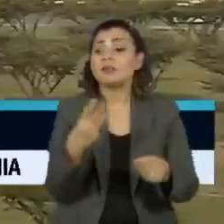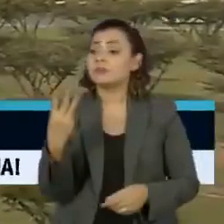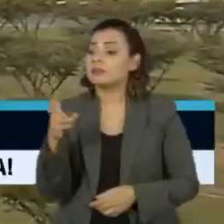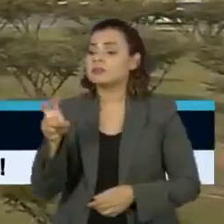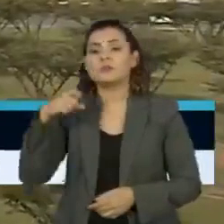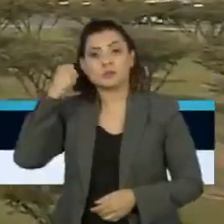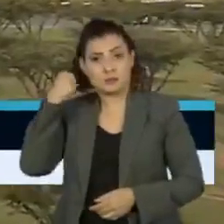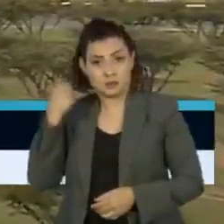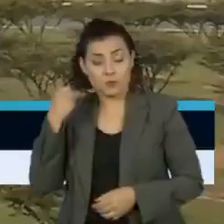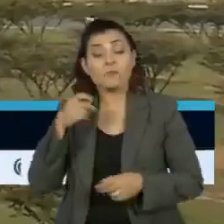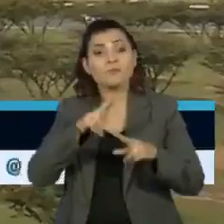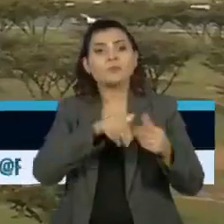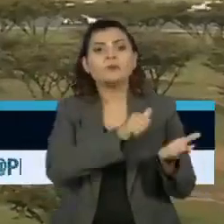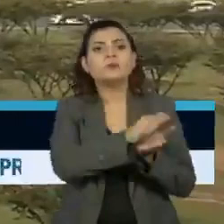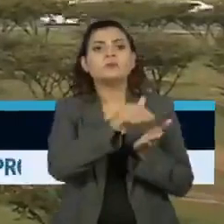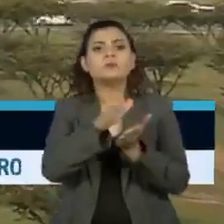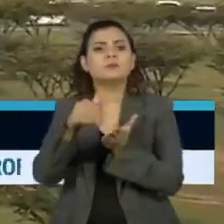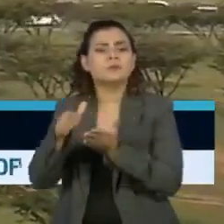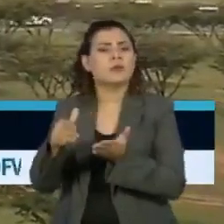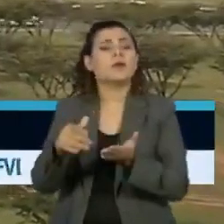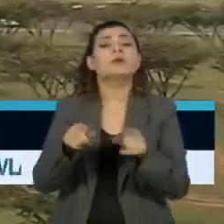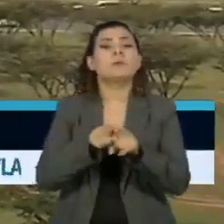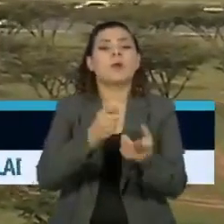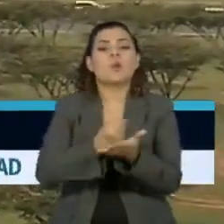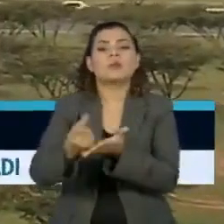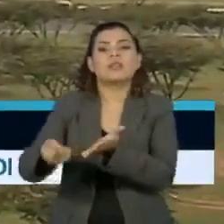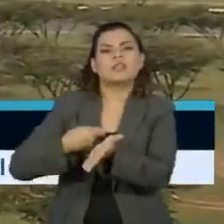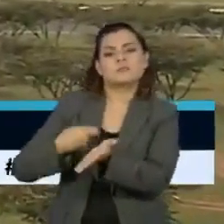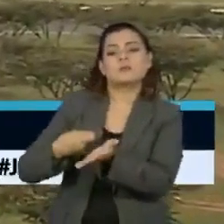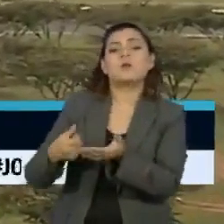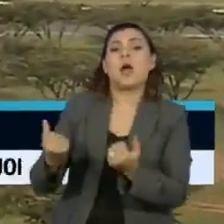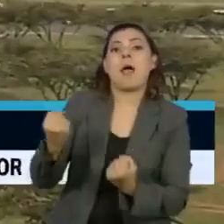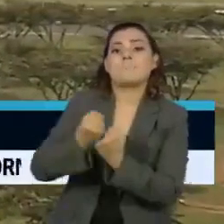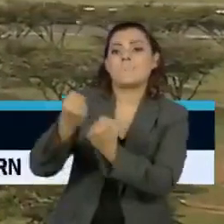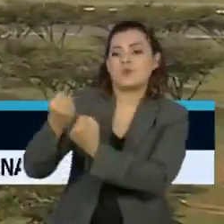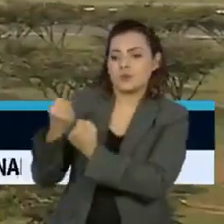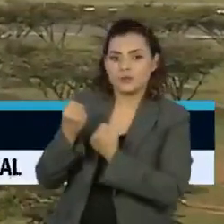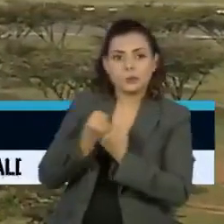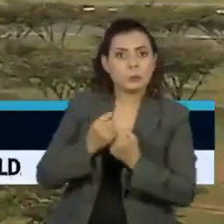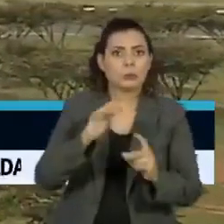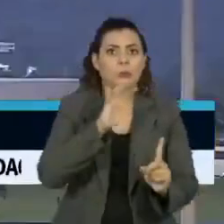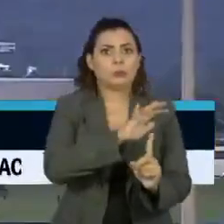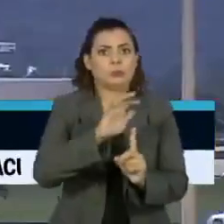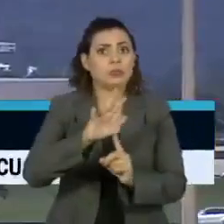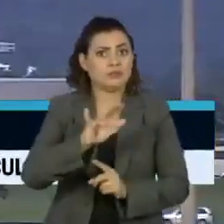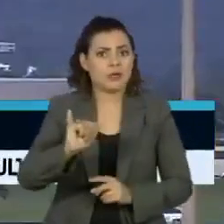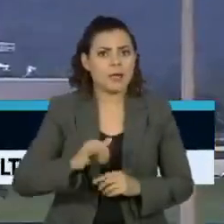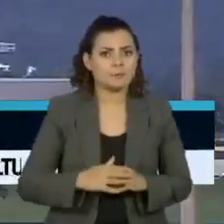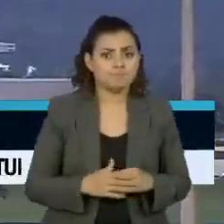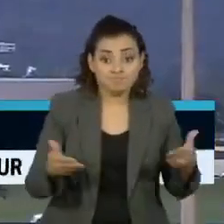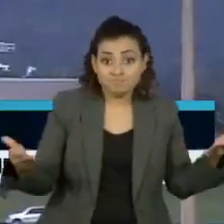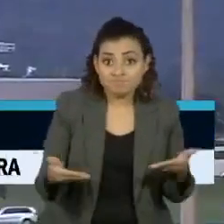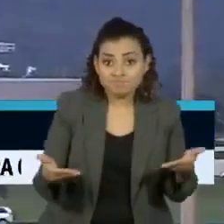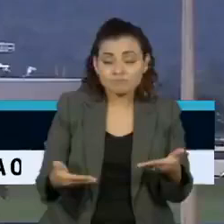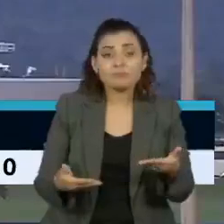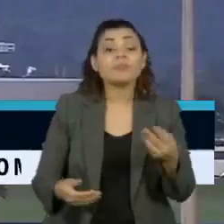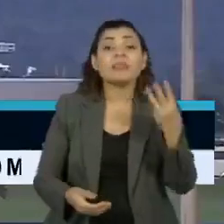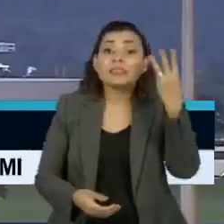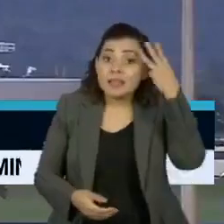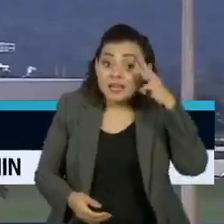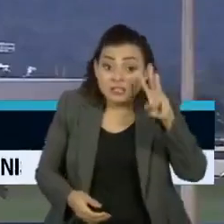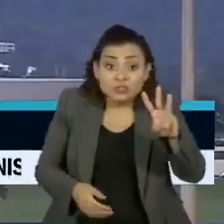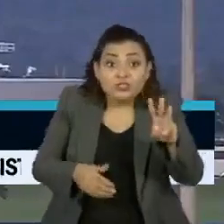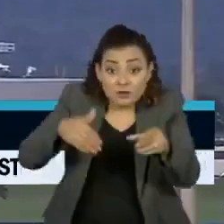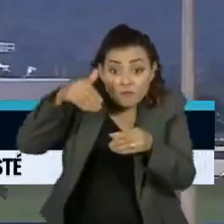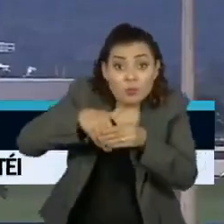senadores. A demissão de adversários e a contratação de apoiadores também pesam e muito na balança. Hoje, há apenas 3 dias das